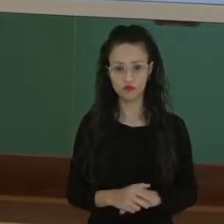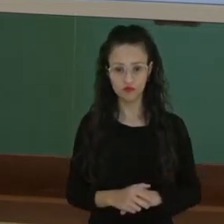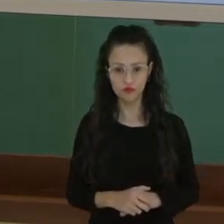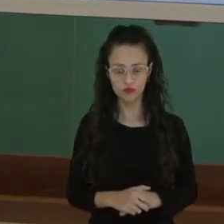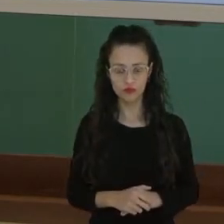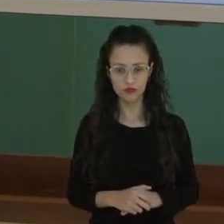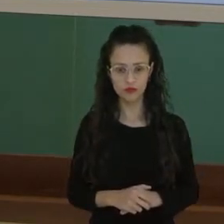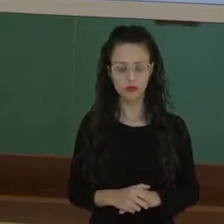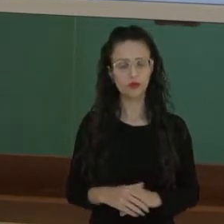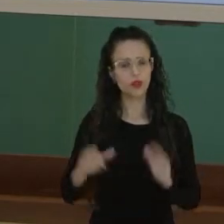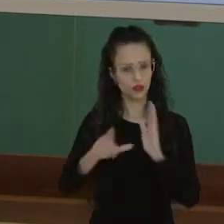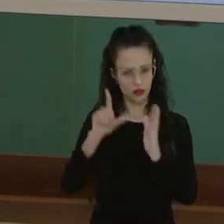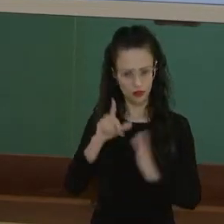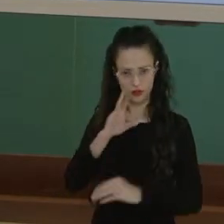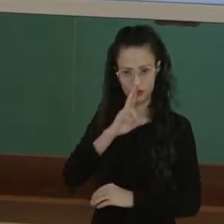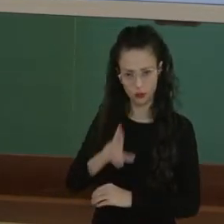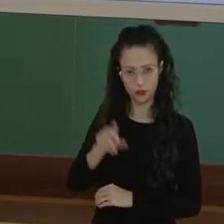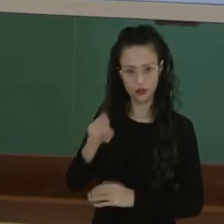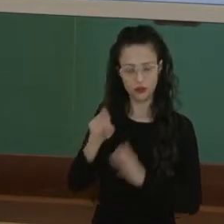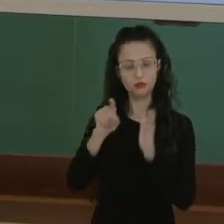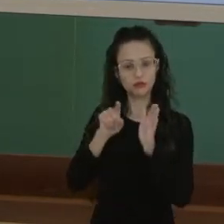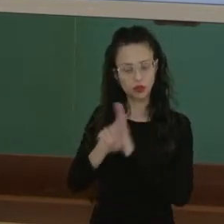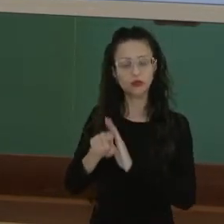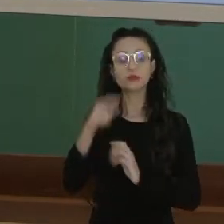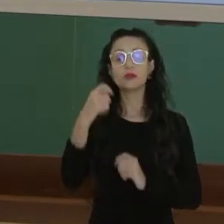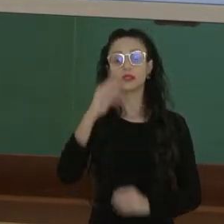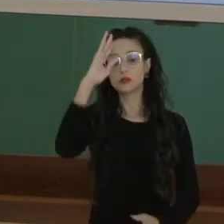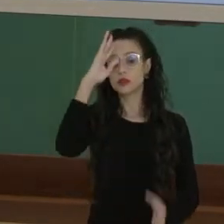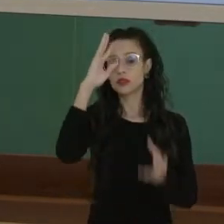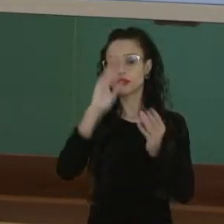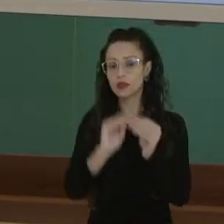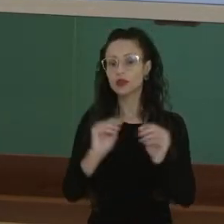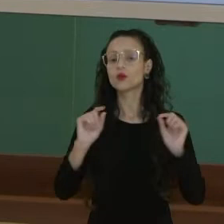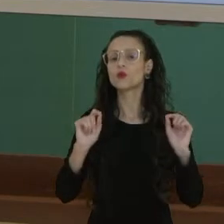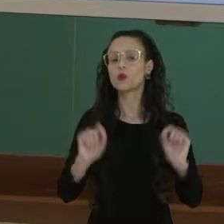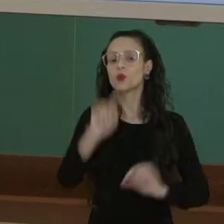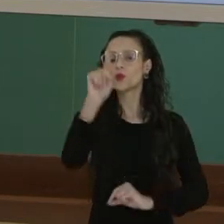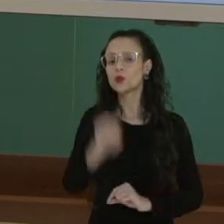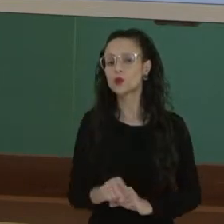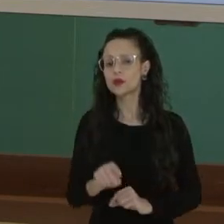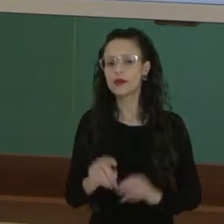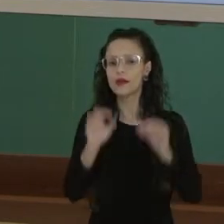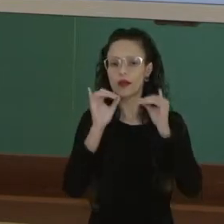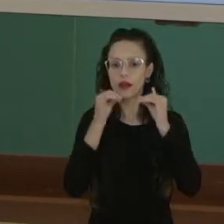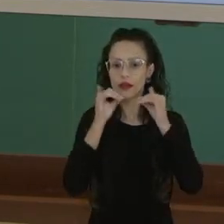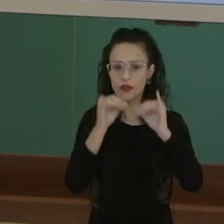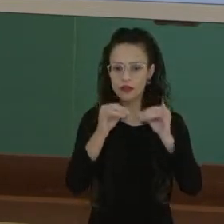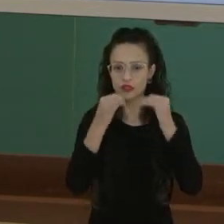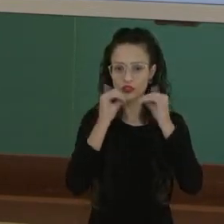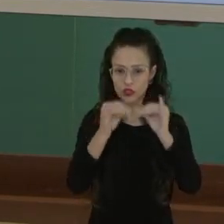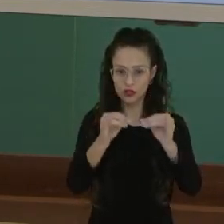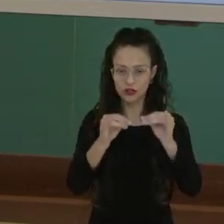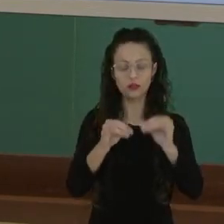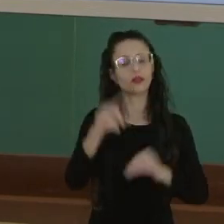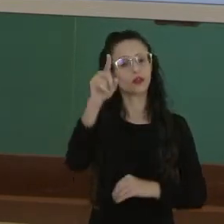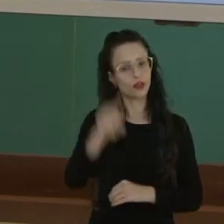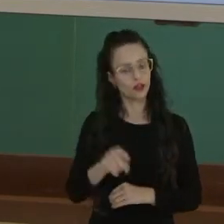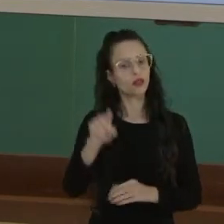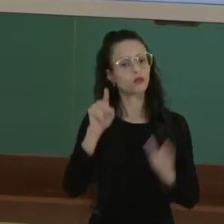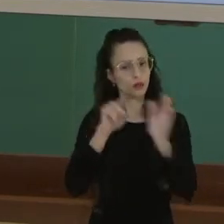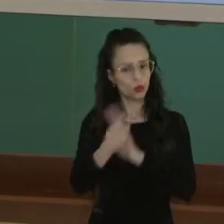de responder essa pergunta, nós precisamos entender o que é energia. Então essa vai ser a nossa